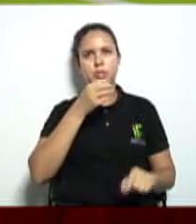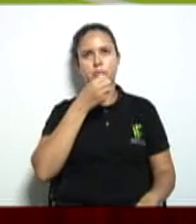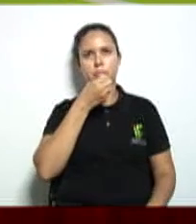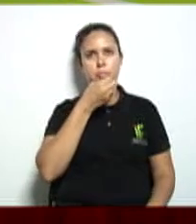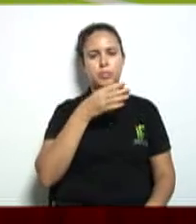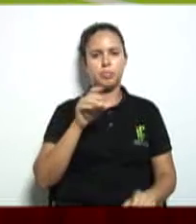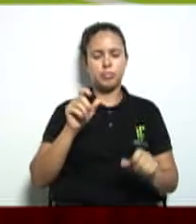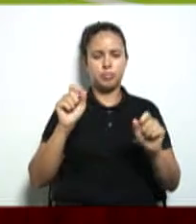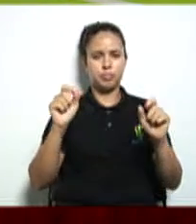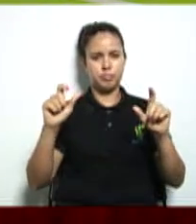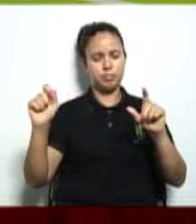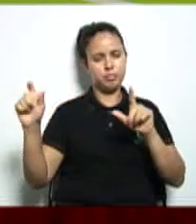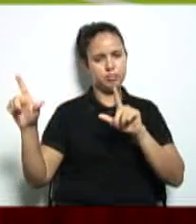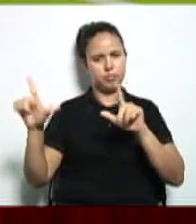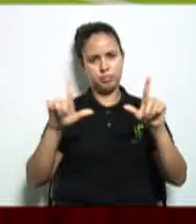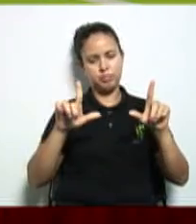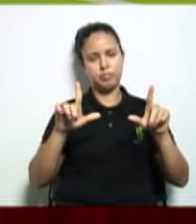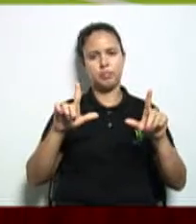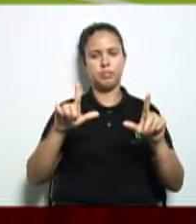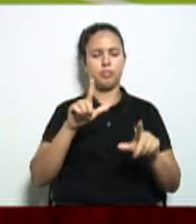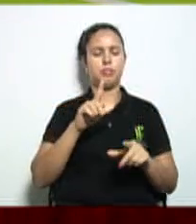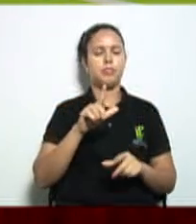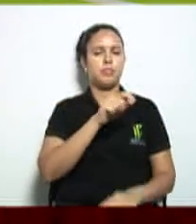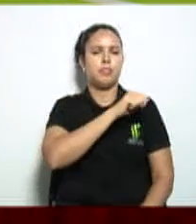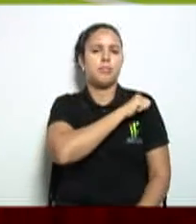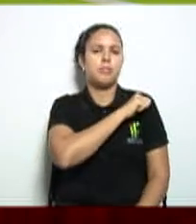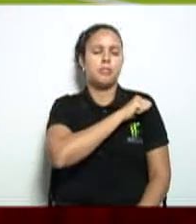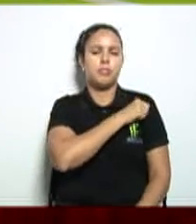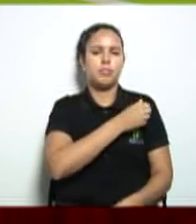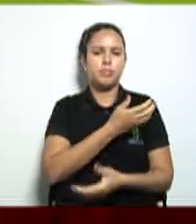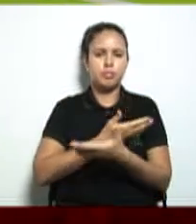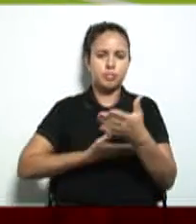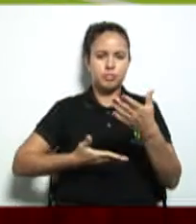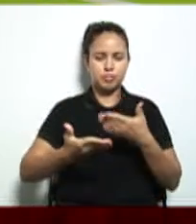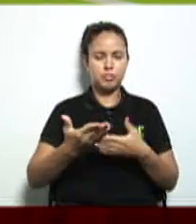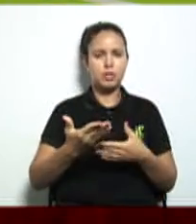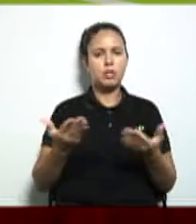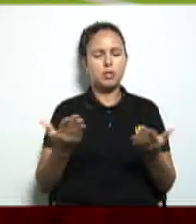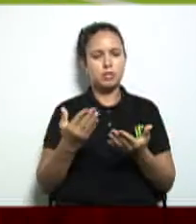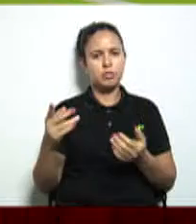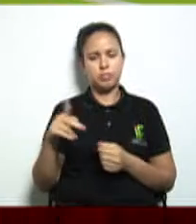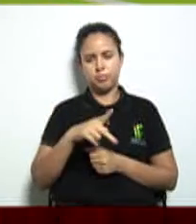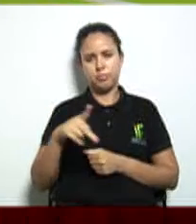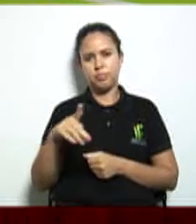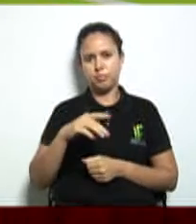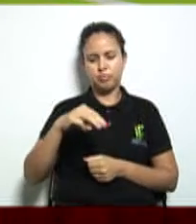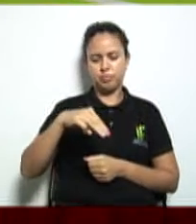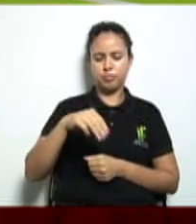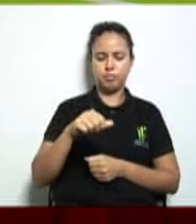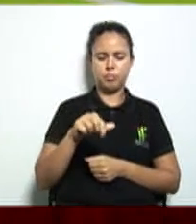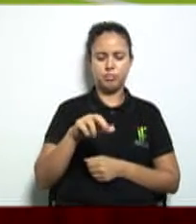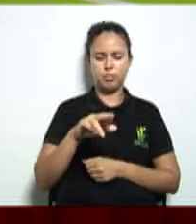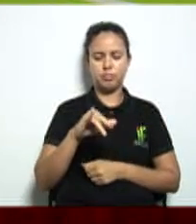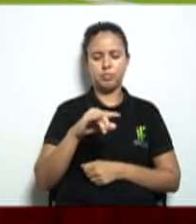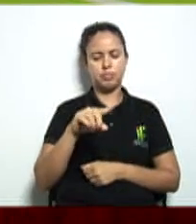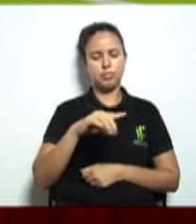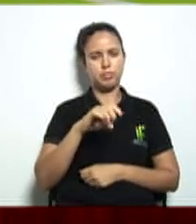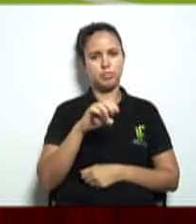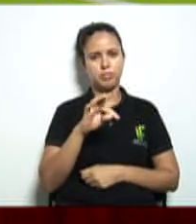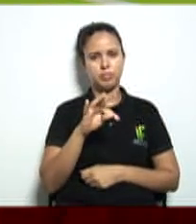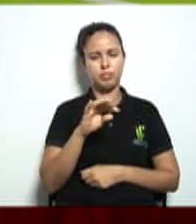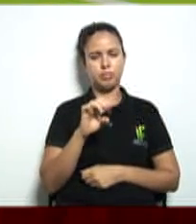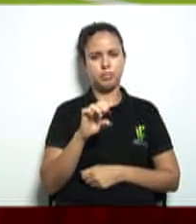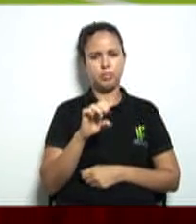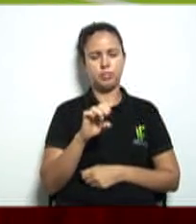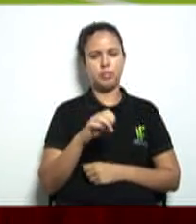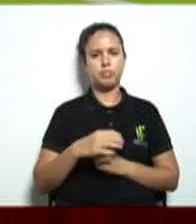foto dos alunos interagindo, tá bom? E agora eu vou passar a palavra para a professora Marisete para